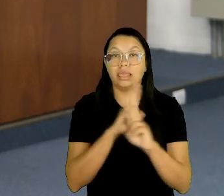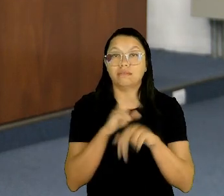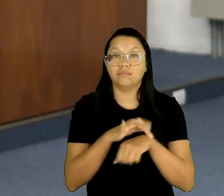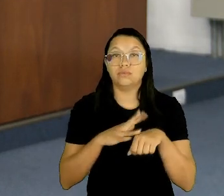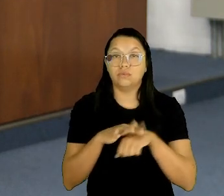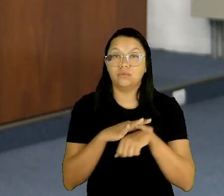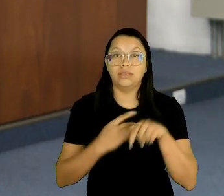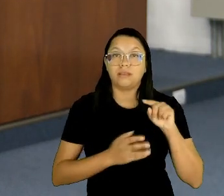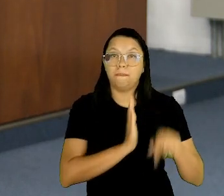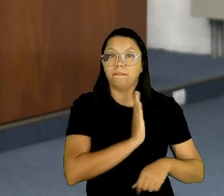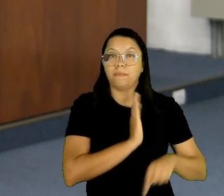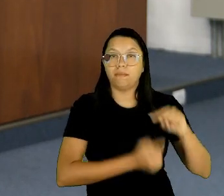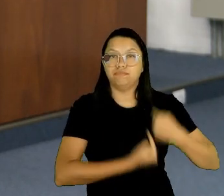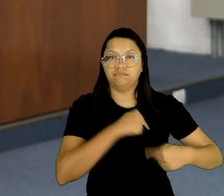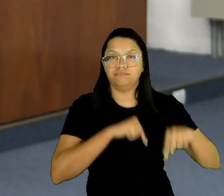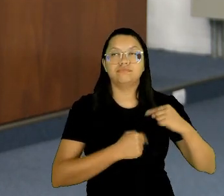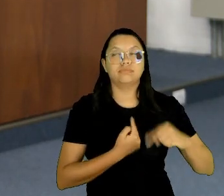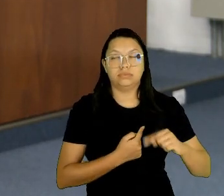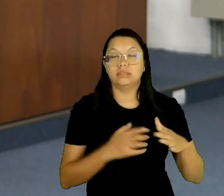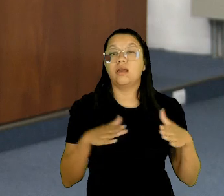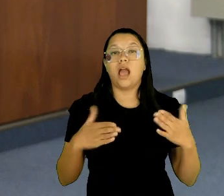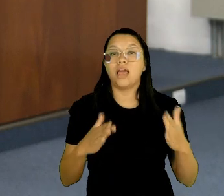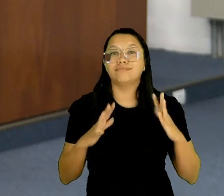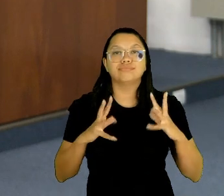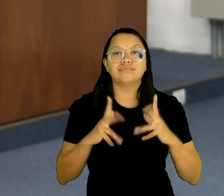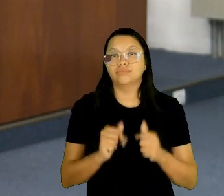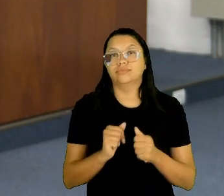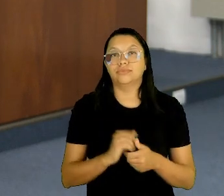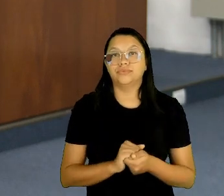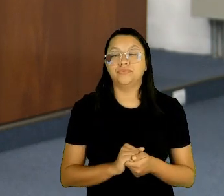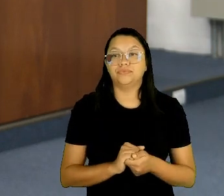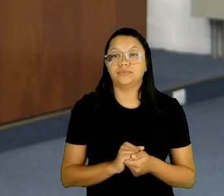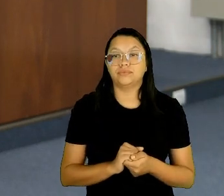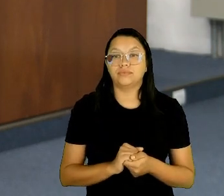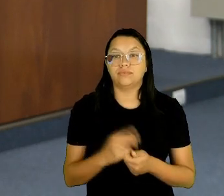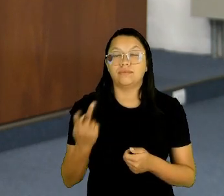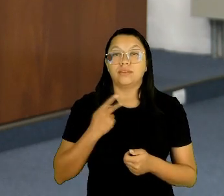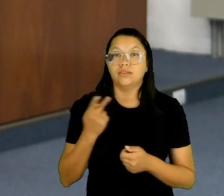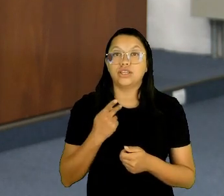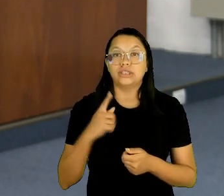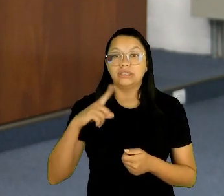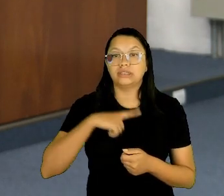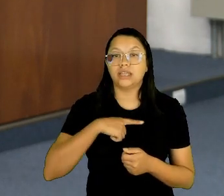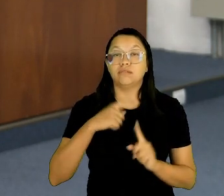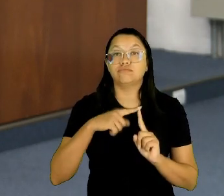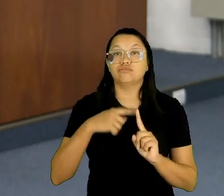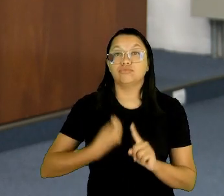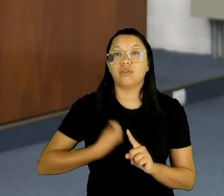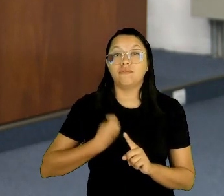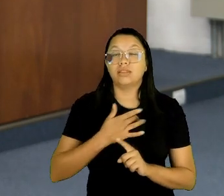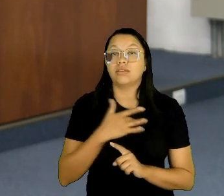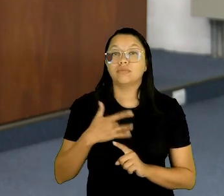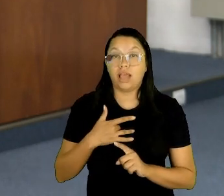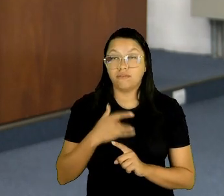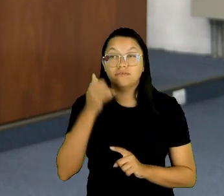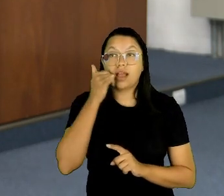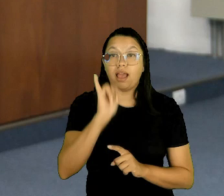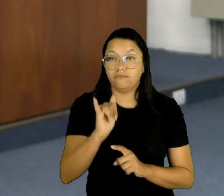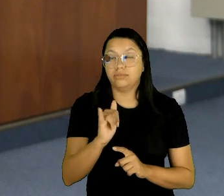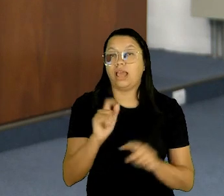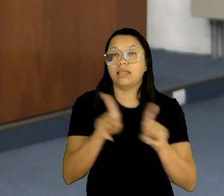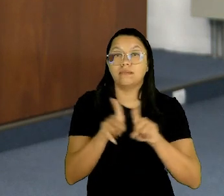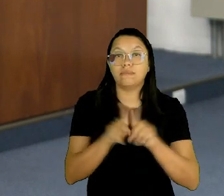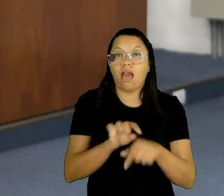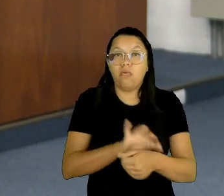na prevenção de doenças cardiovasculares. Isso aqui serve basicamente para tudo. Isso aqui a gente acaba tendo um estilo de vida saudável e